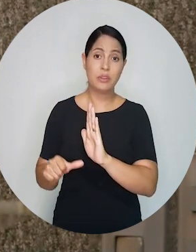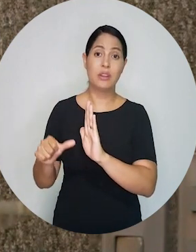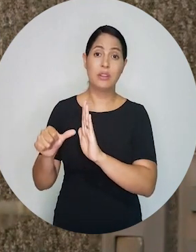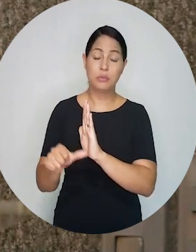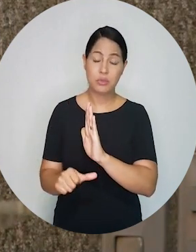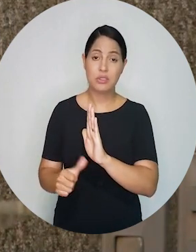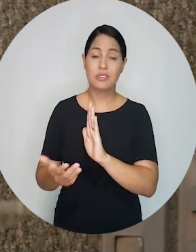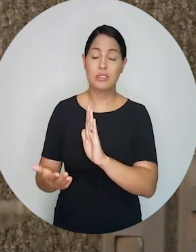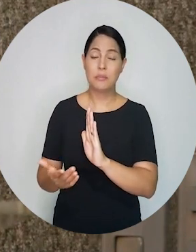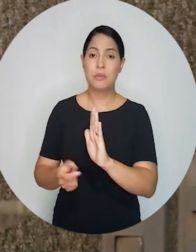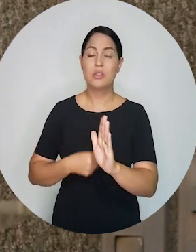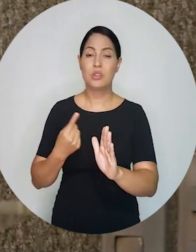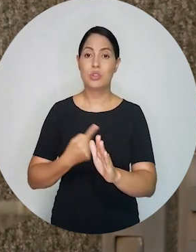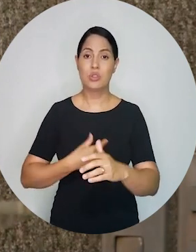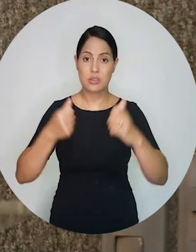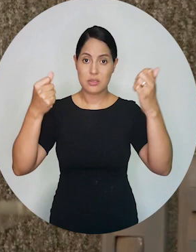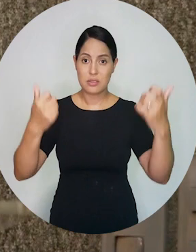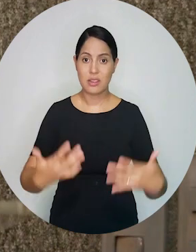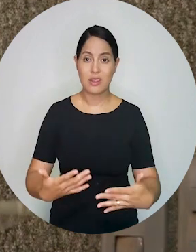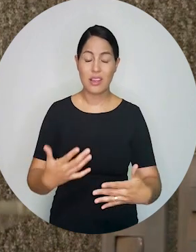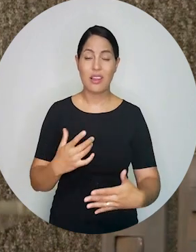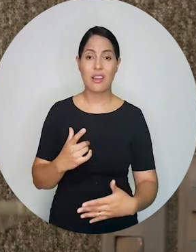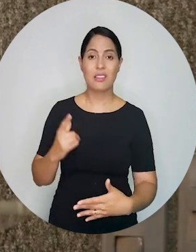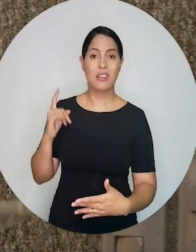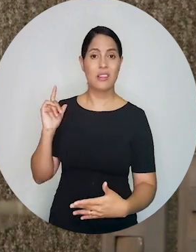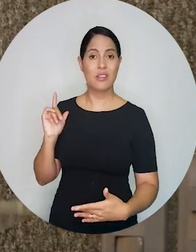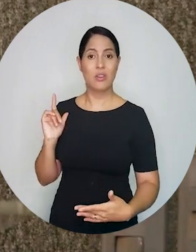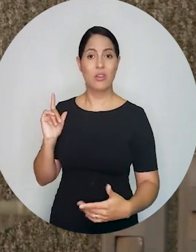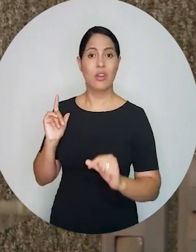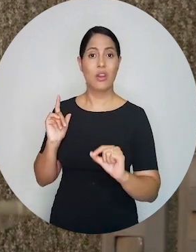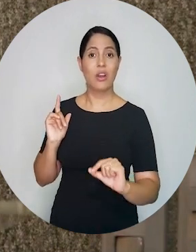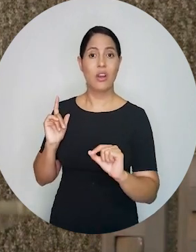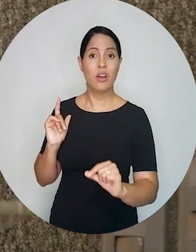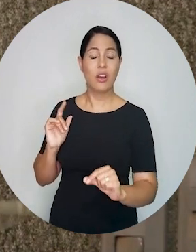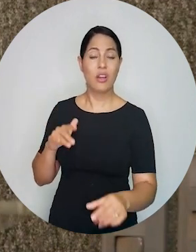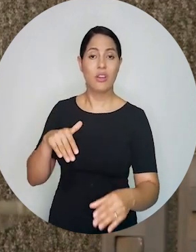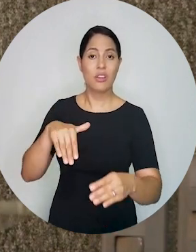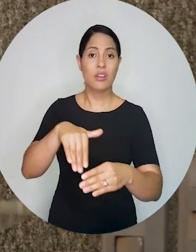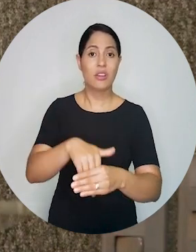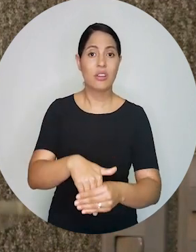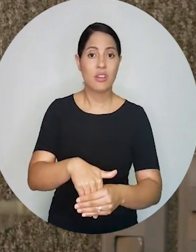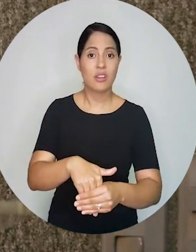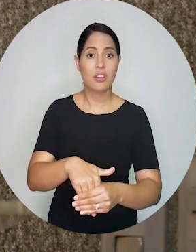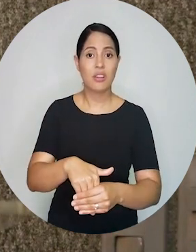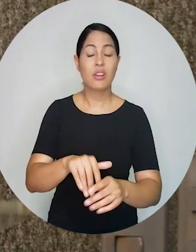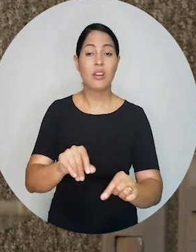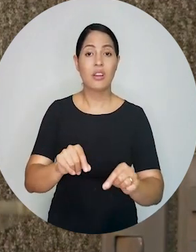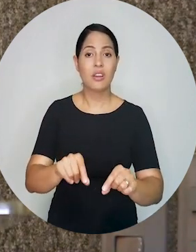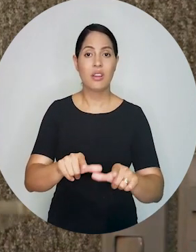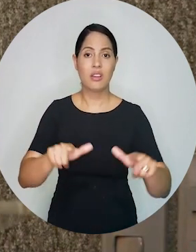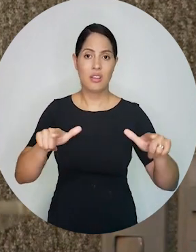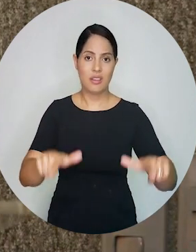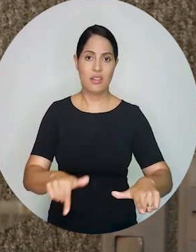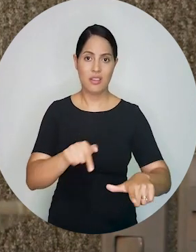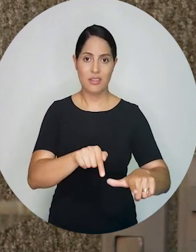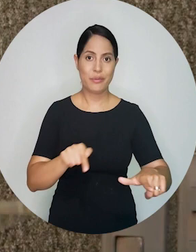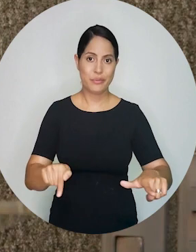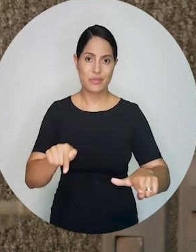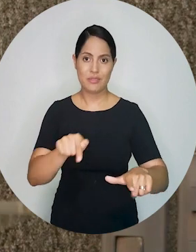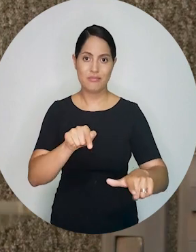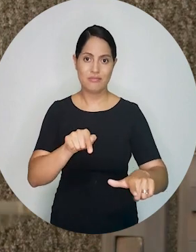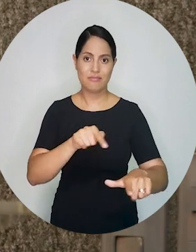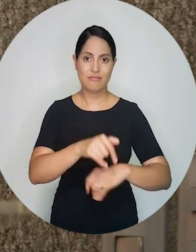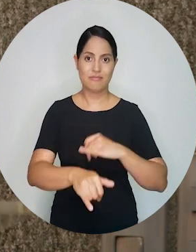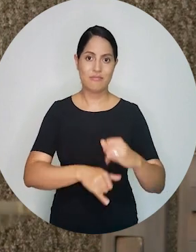40, que vem sofrendo modificações, mas só para que a gente saiba, ele é anterior à